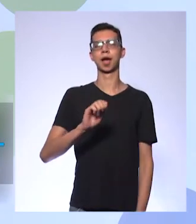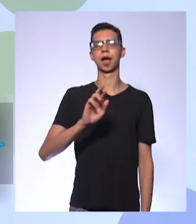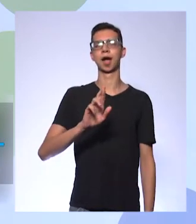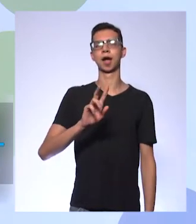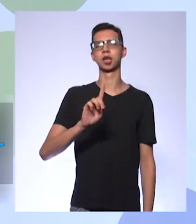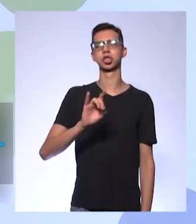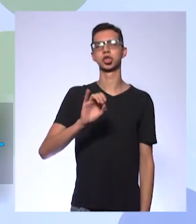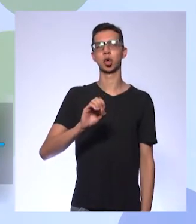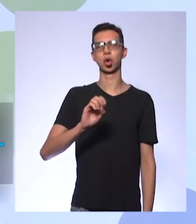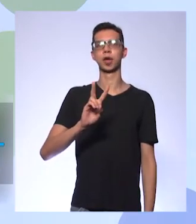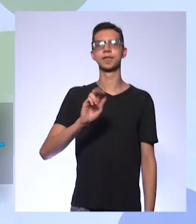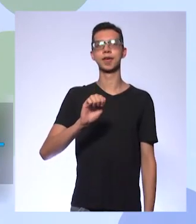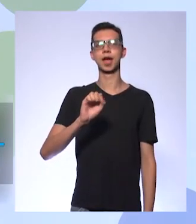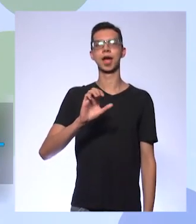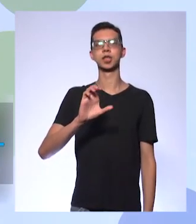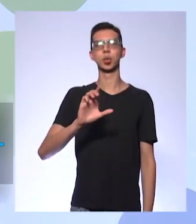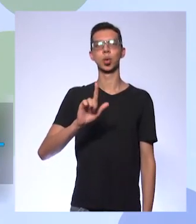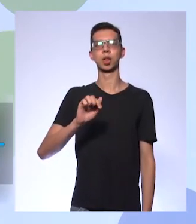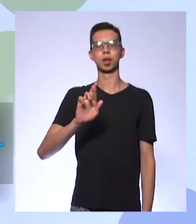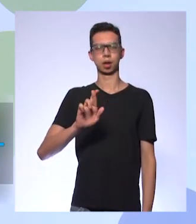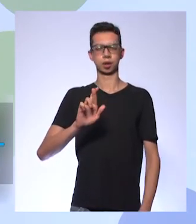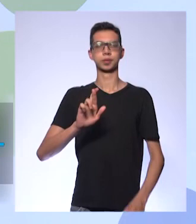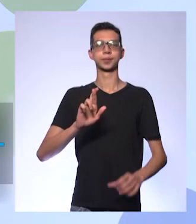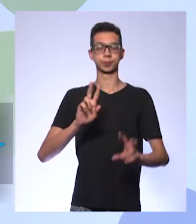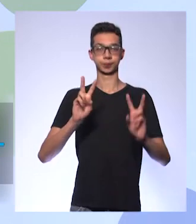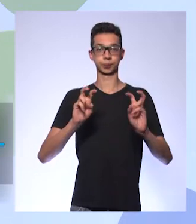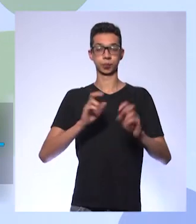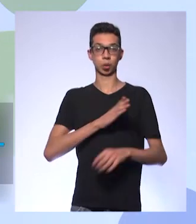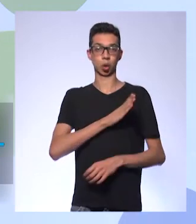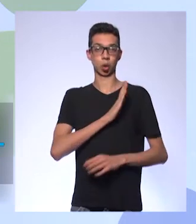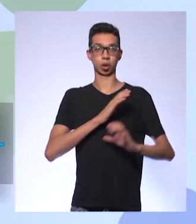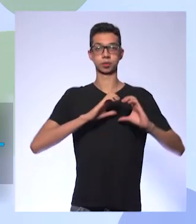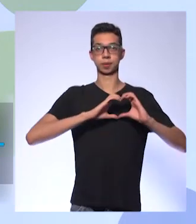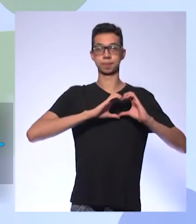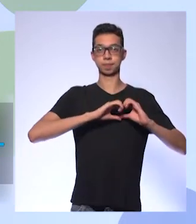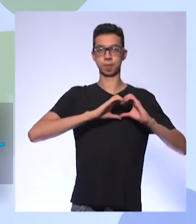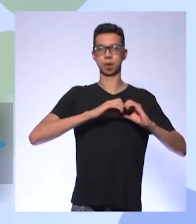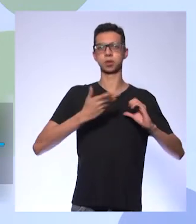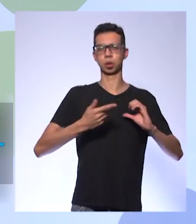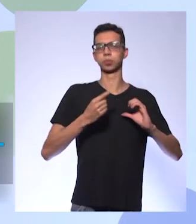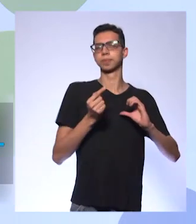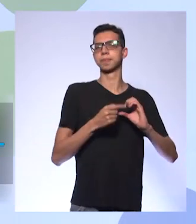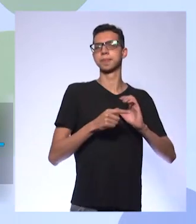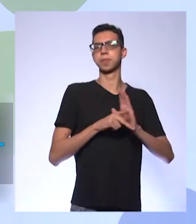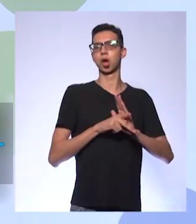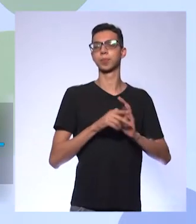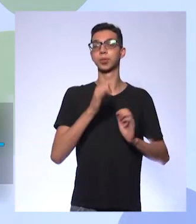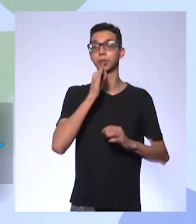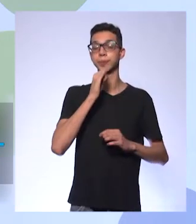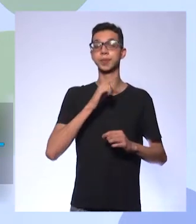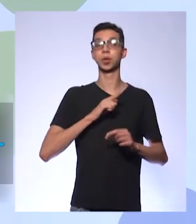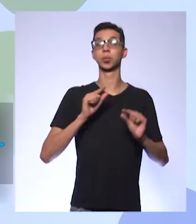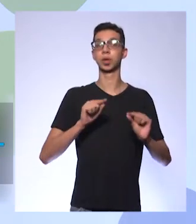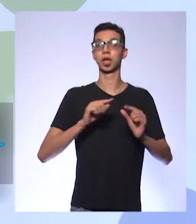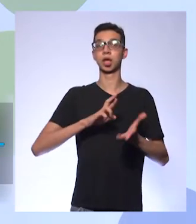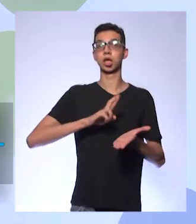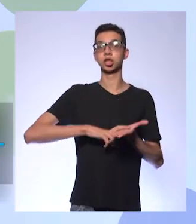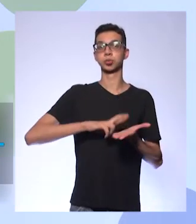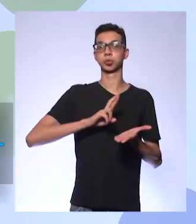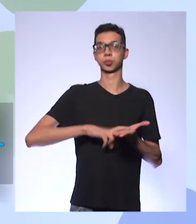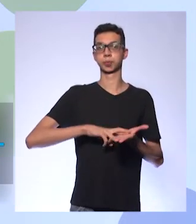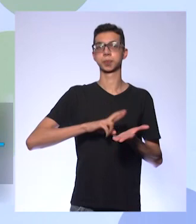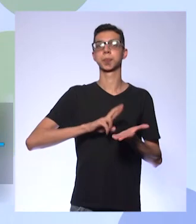anterior. E aí, lembra que tem um sistema elétrico ali do coração, né? E existe o que é um ritmo